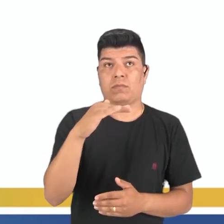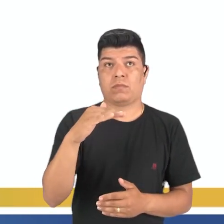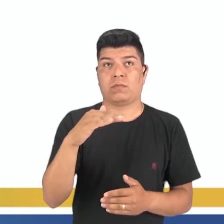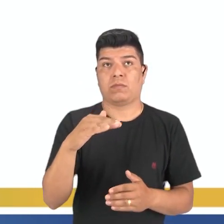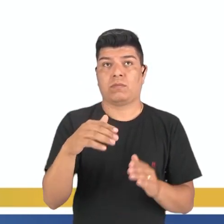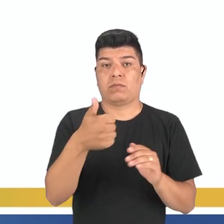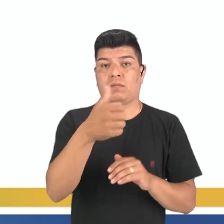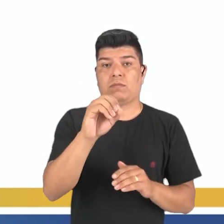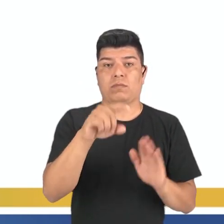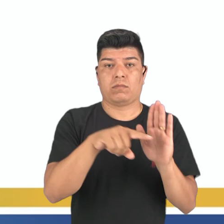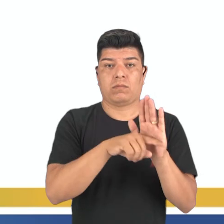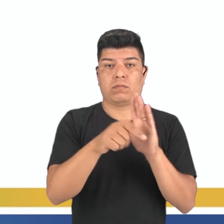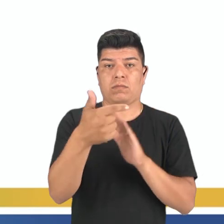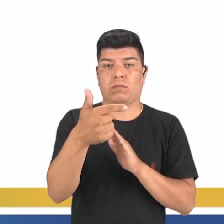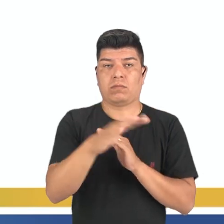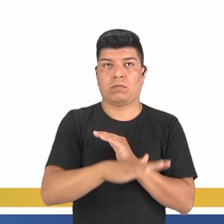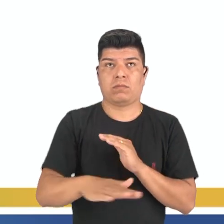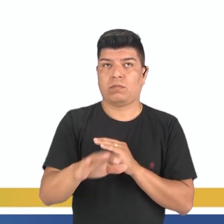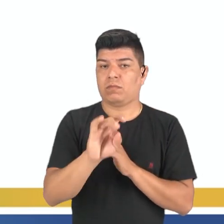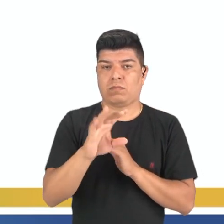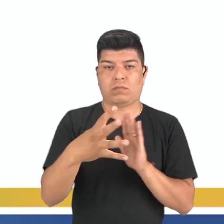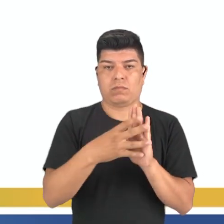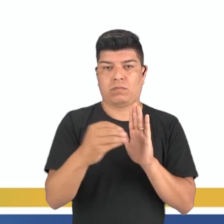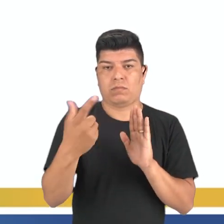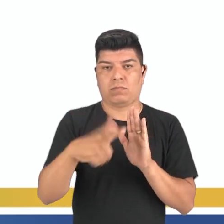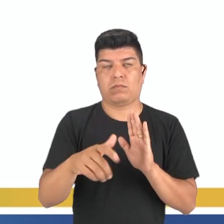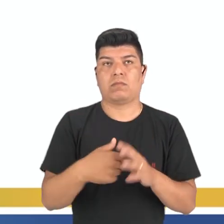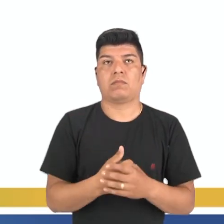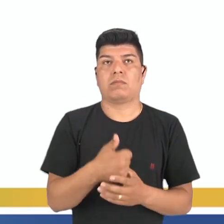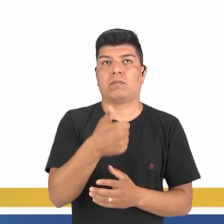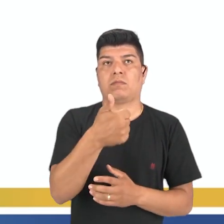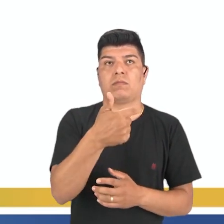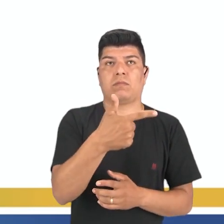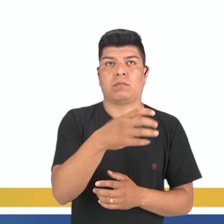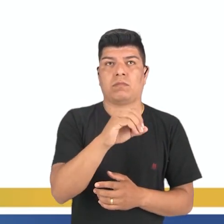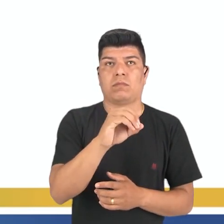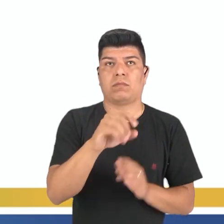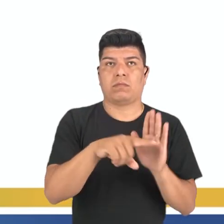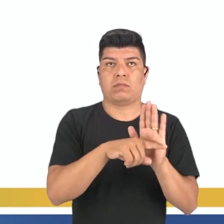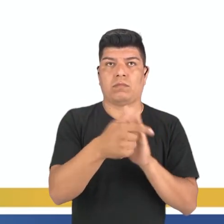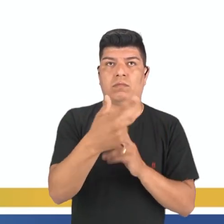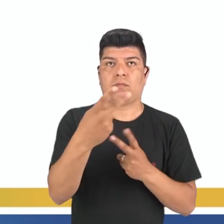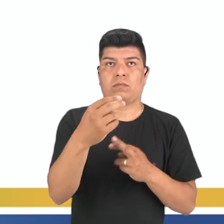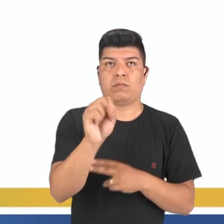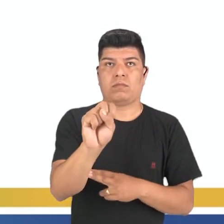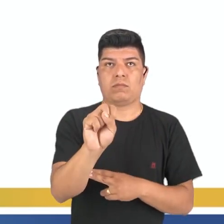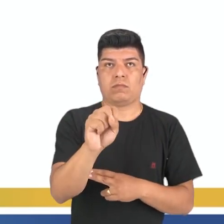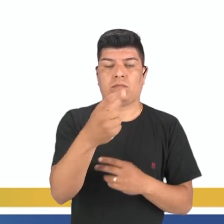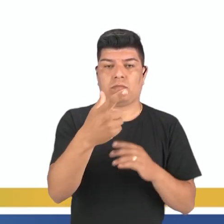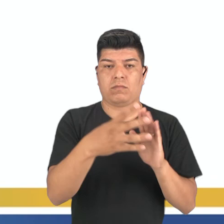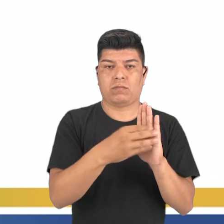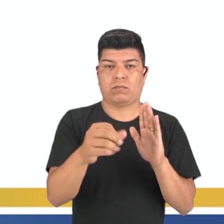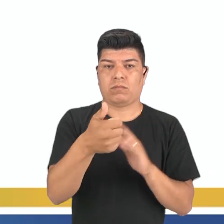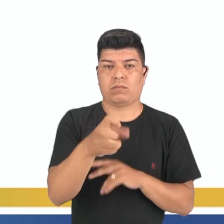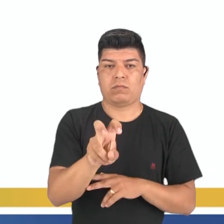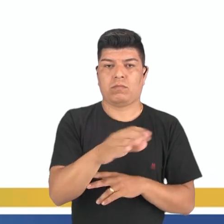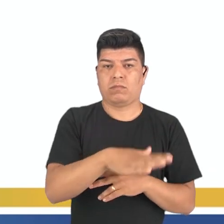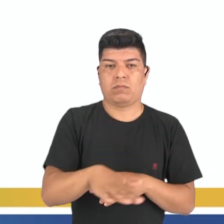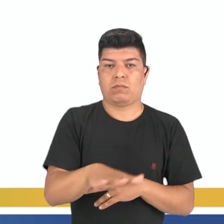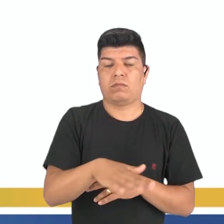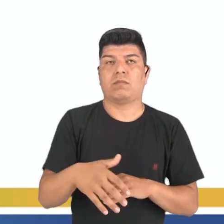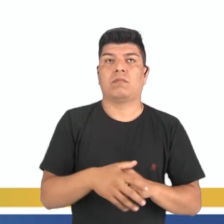faço 10 menos 2 e embaixo eu só vou repetir. 10 menos 2 dá 8. Eu vou repetir agora o 15